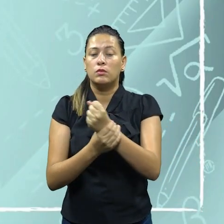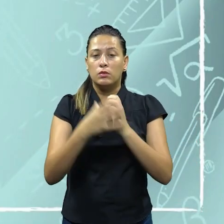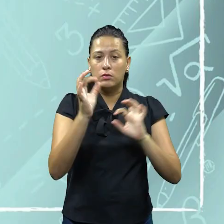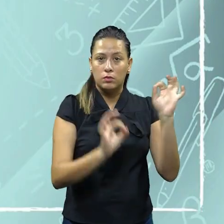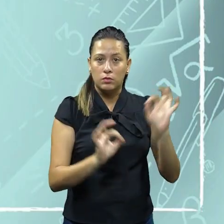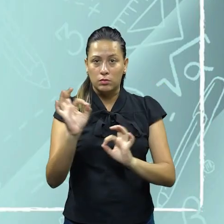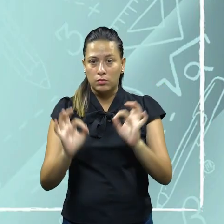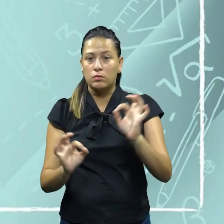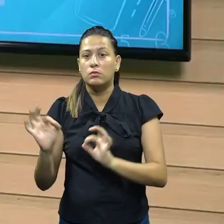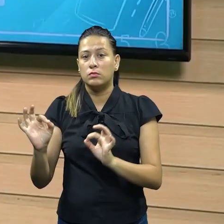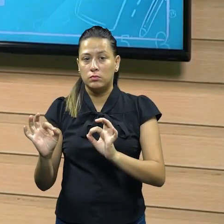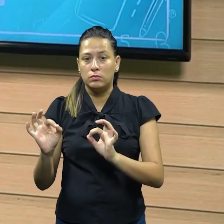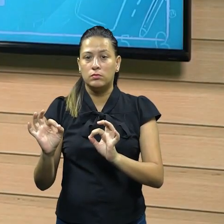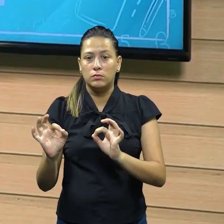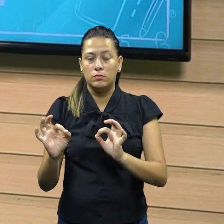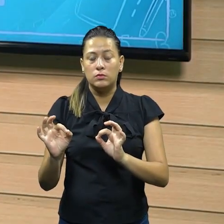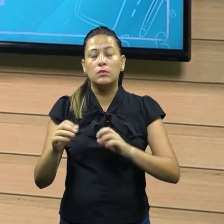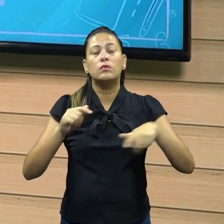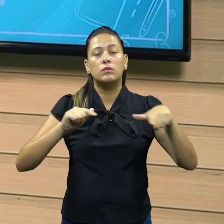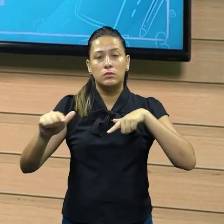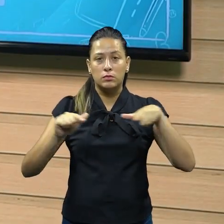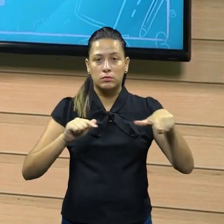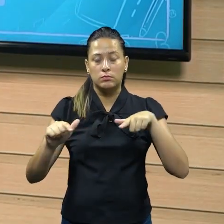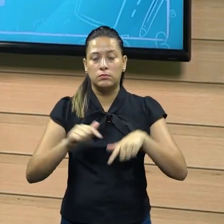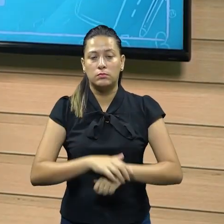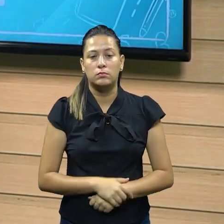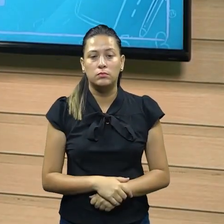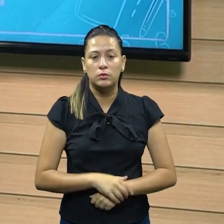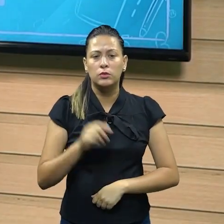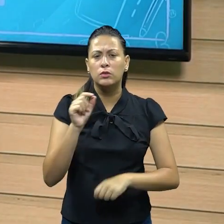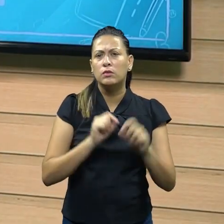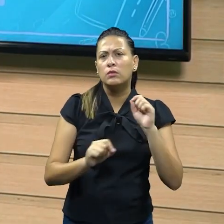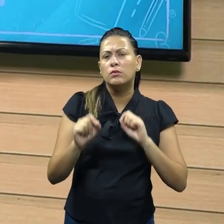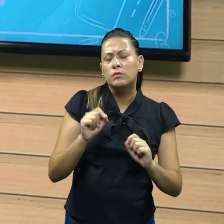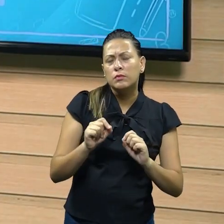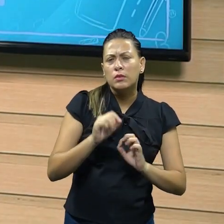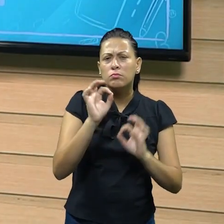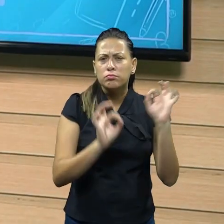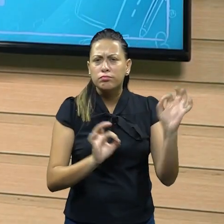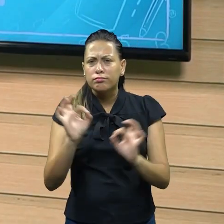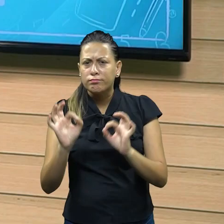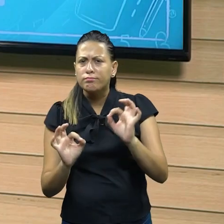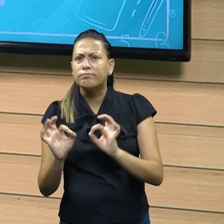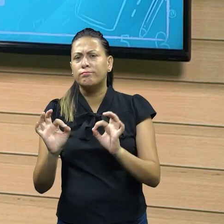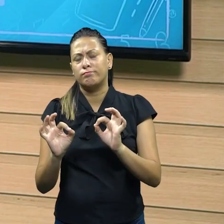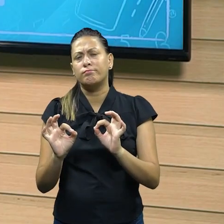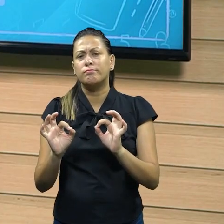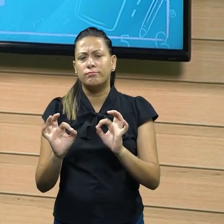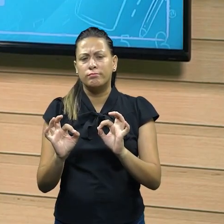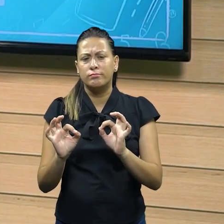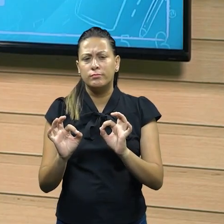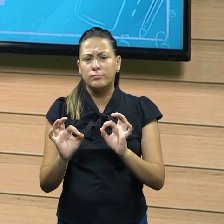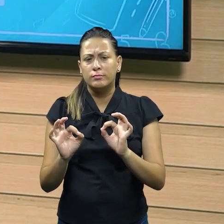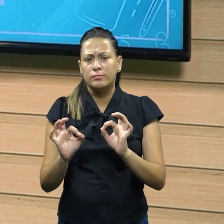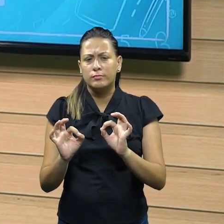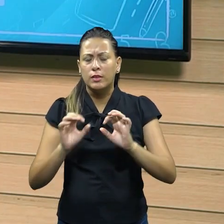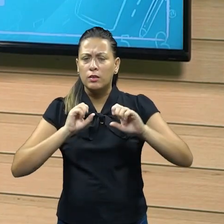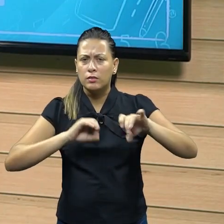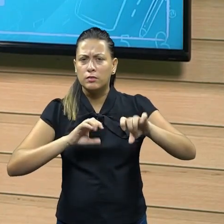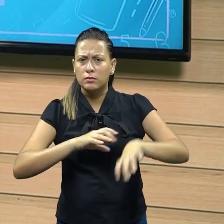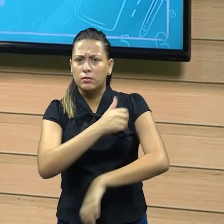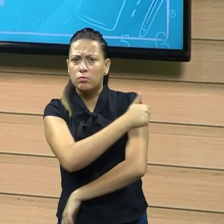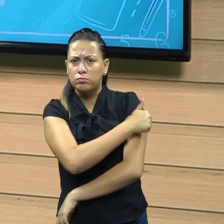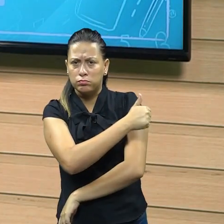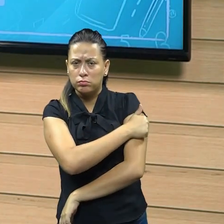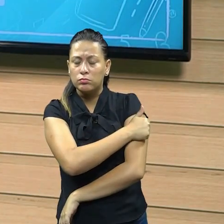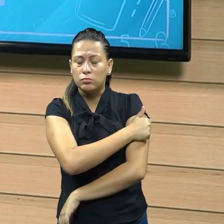e Serviços. É aquela parte que vai preparar o aluno para está pronto em